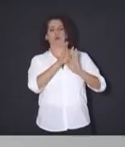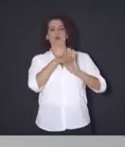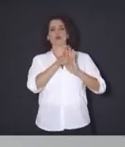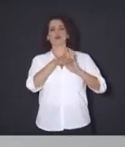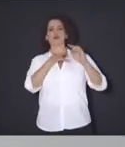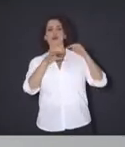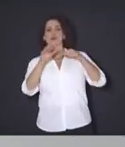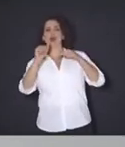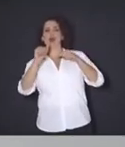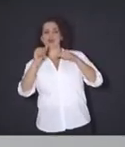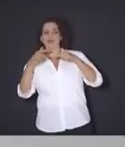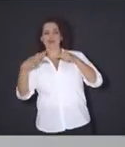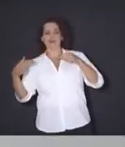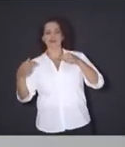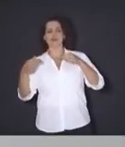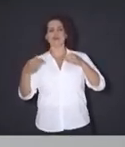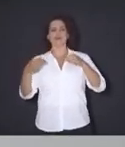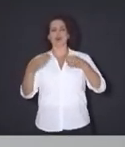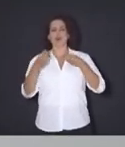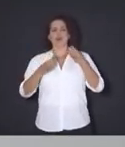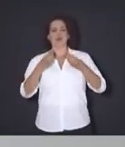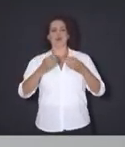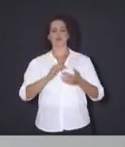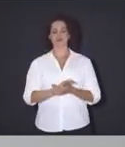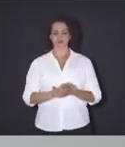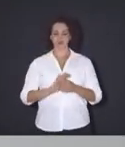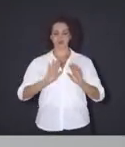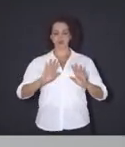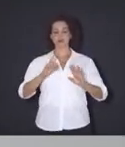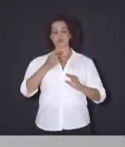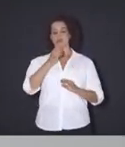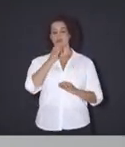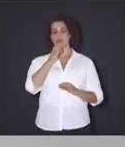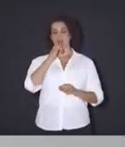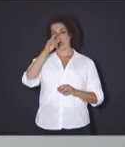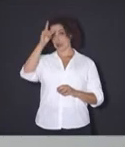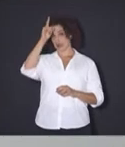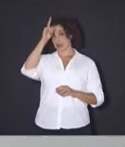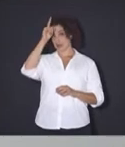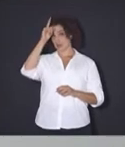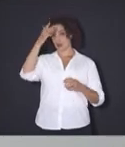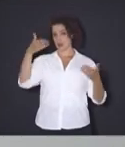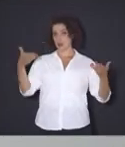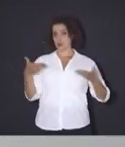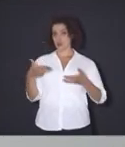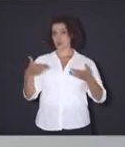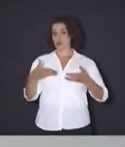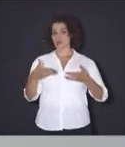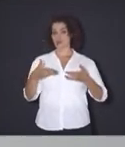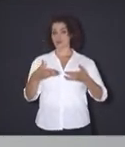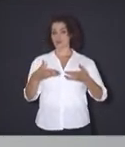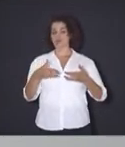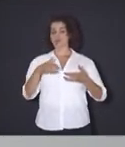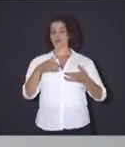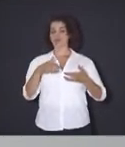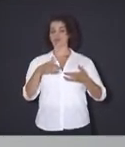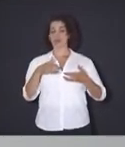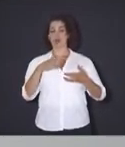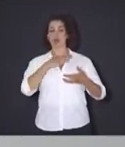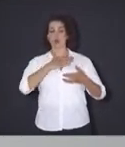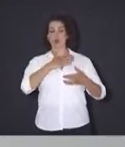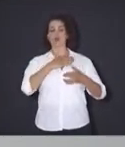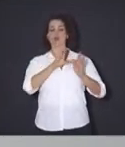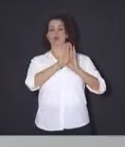é o principal defensor da austeridade é na década de 60 e 70 a